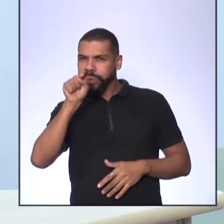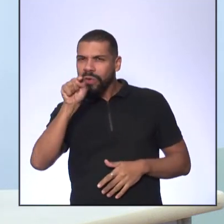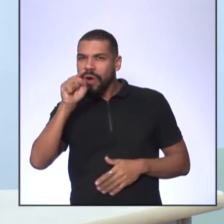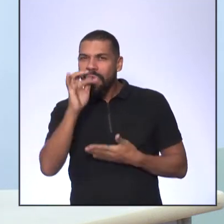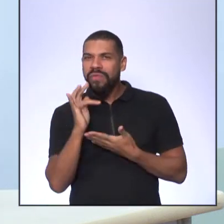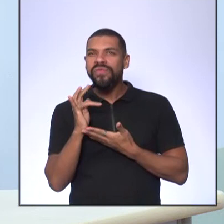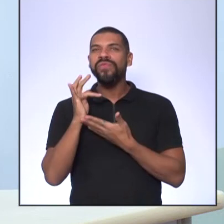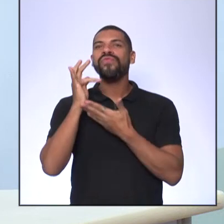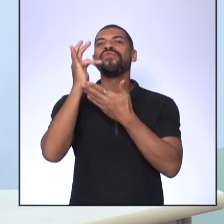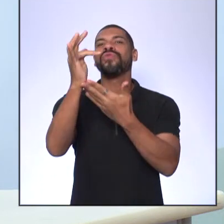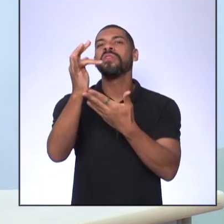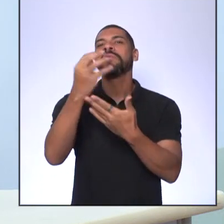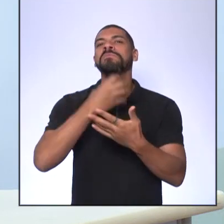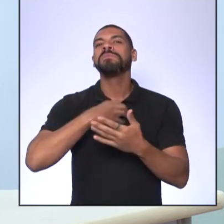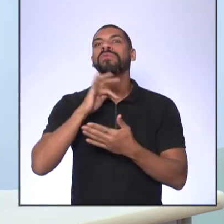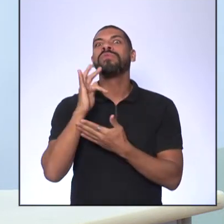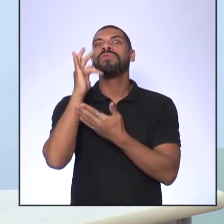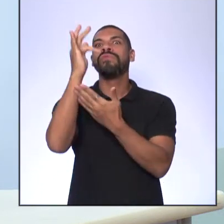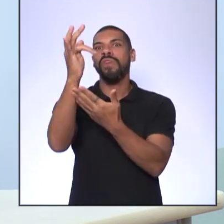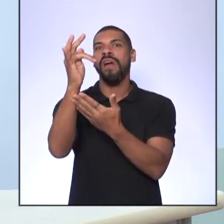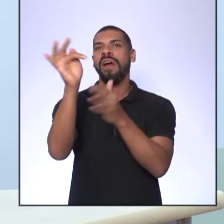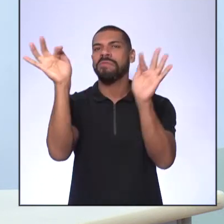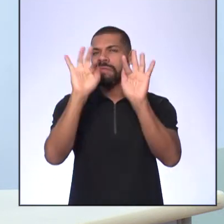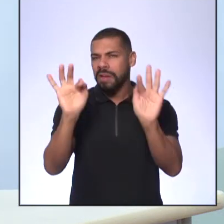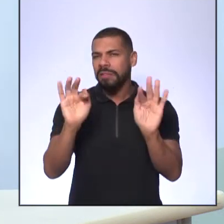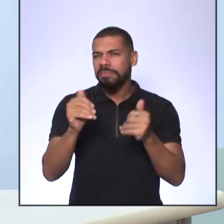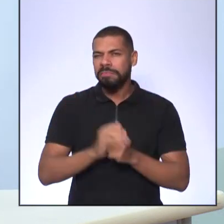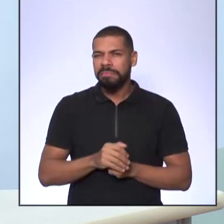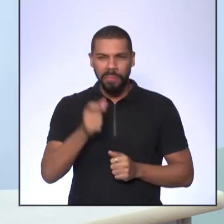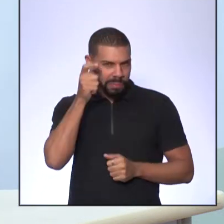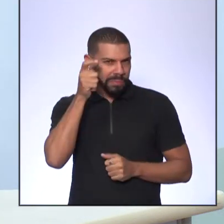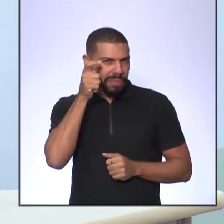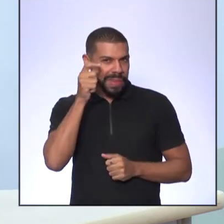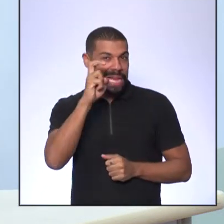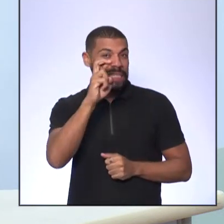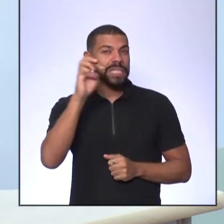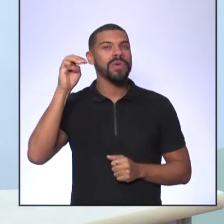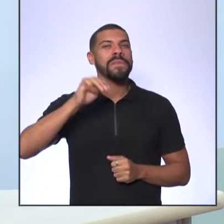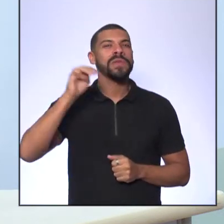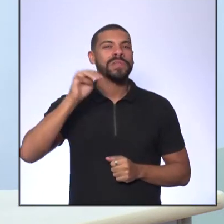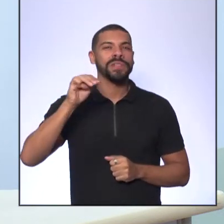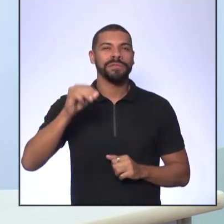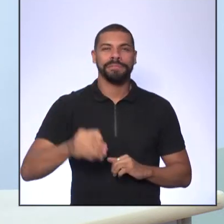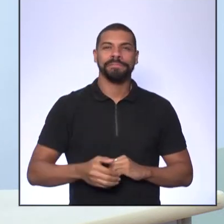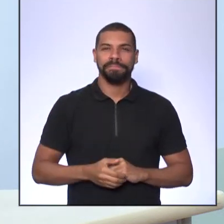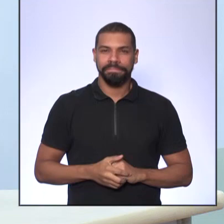ficaria feliz em olhar para essas redes sociais. 5 minutinhos, tá certo?